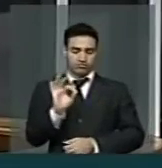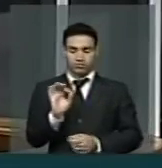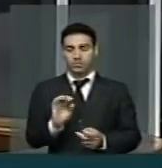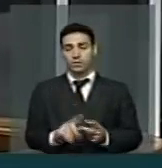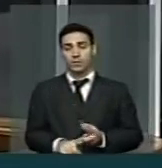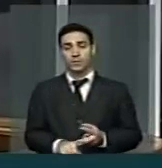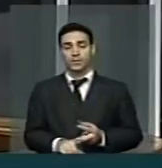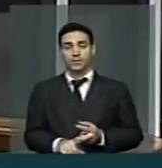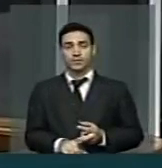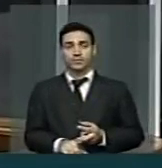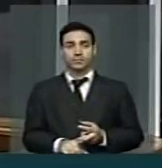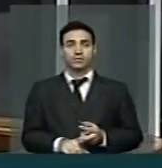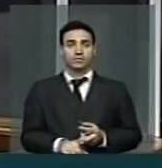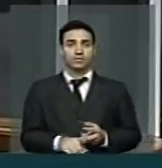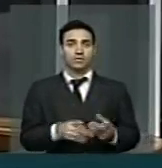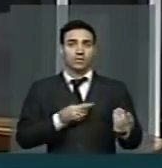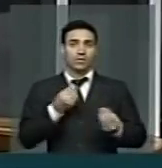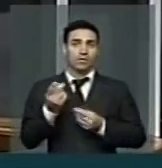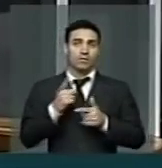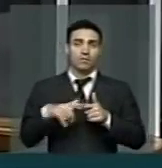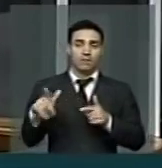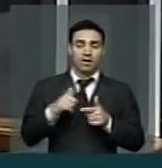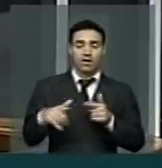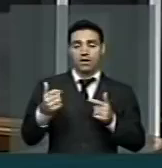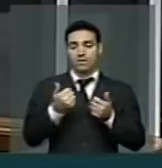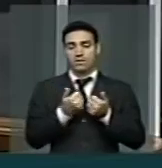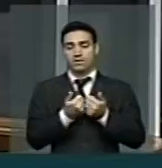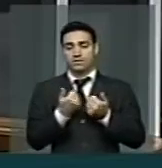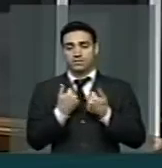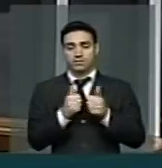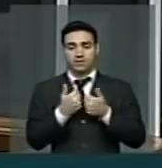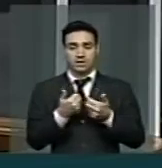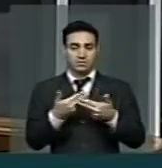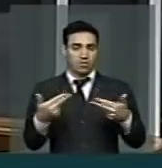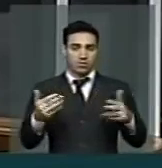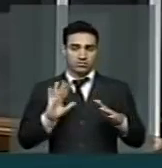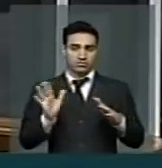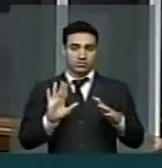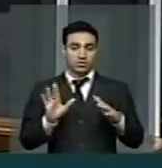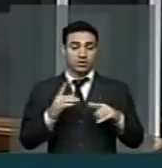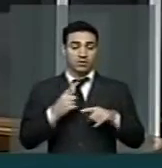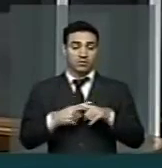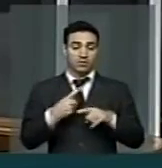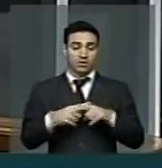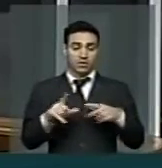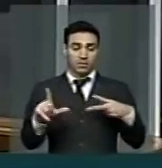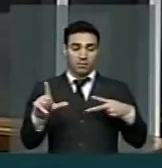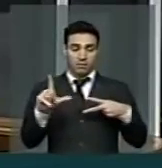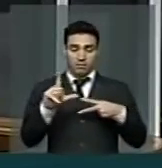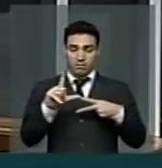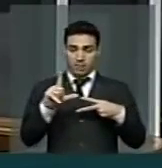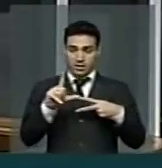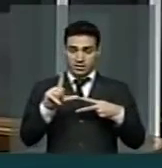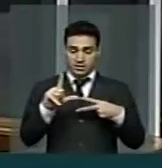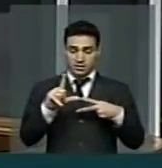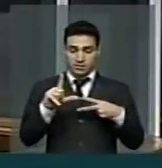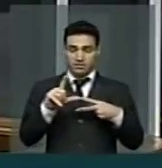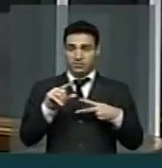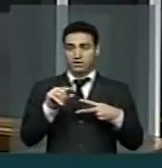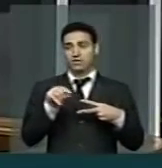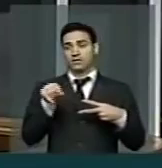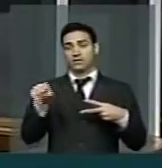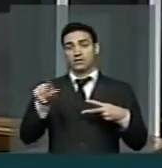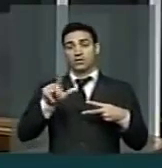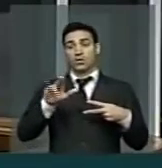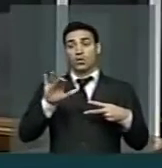questão imediata do transporte, porque o passe livre e Lúcio tem muito mais a